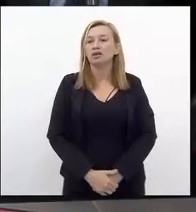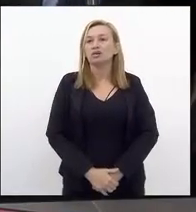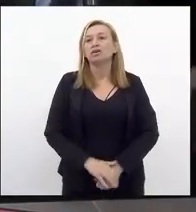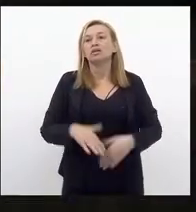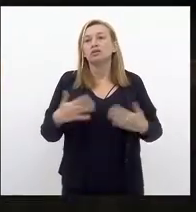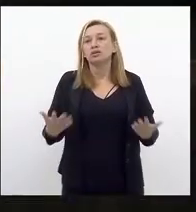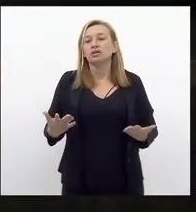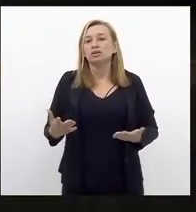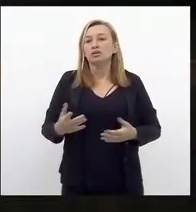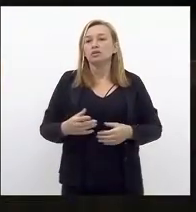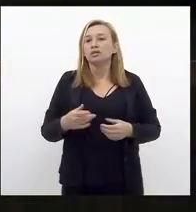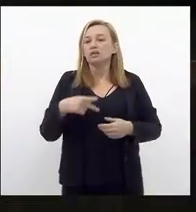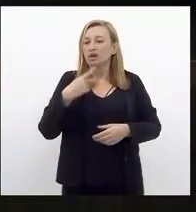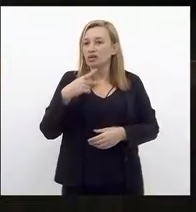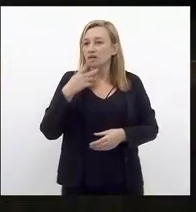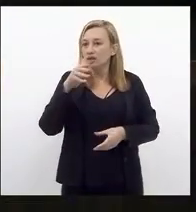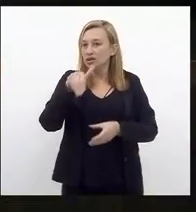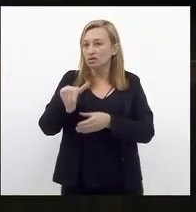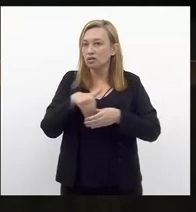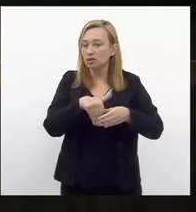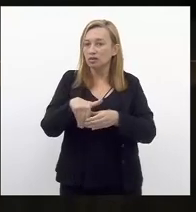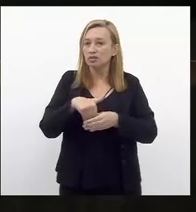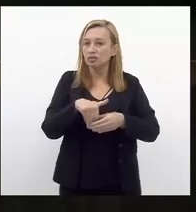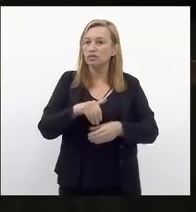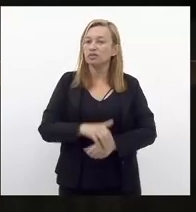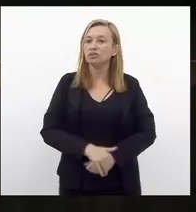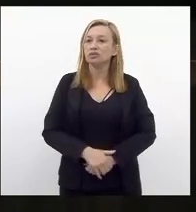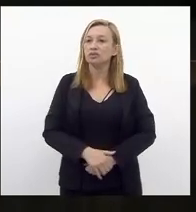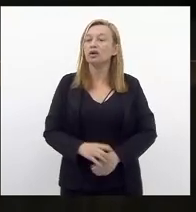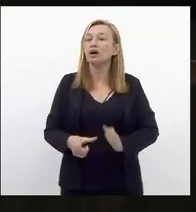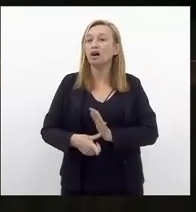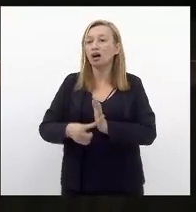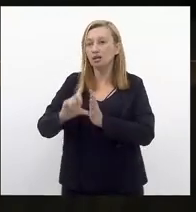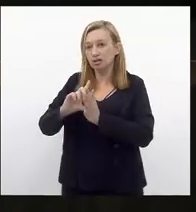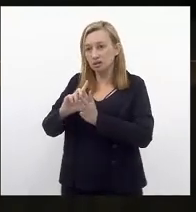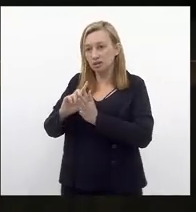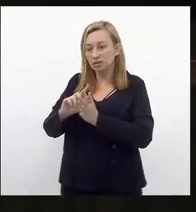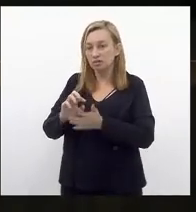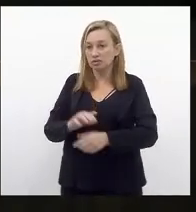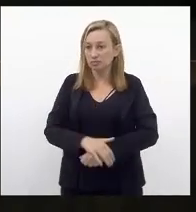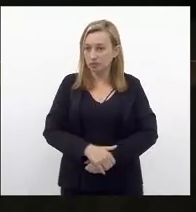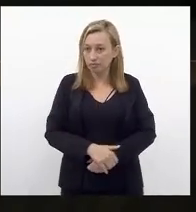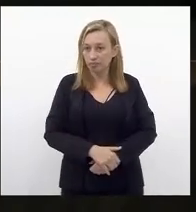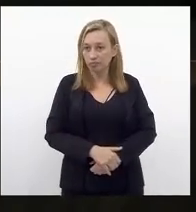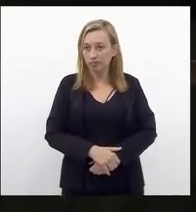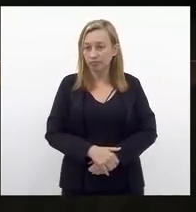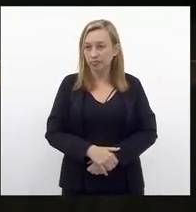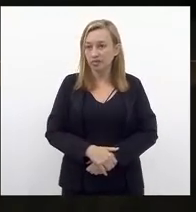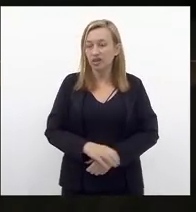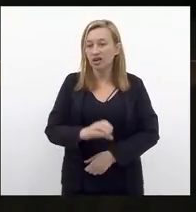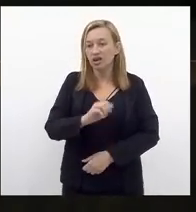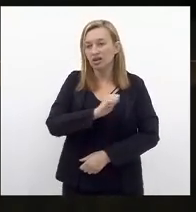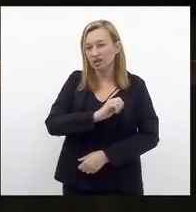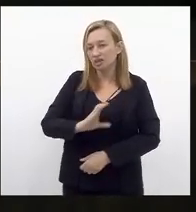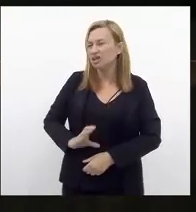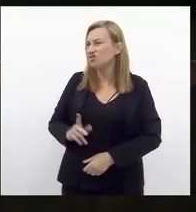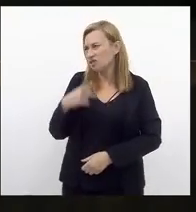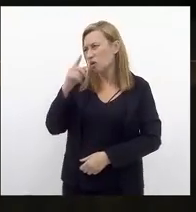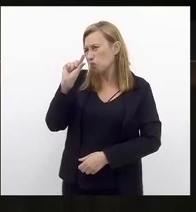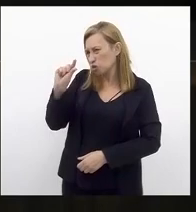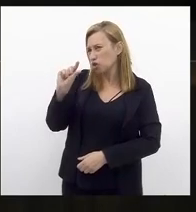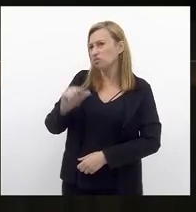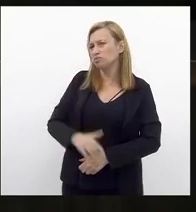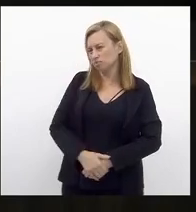bom então vamos as declarações e antes forem deixa Siciliano aqui falar um pouquinho aqui